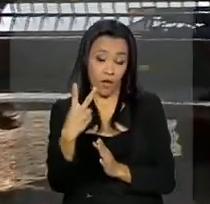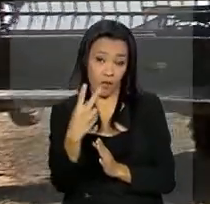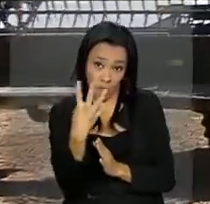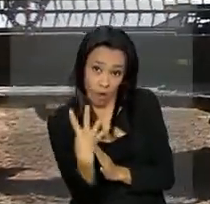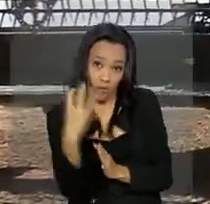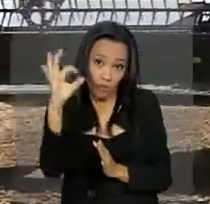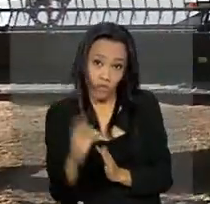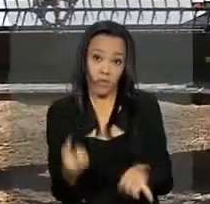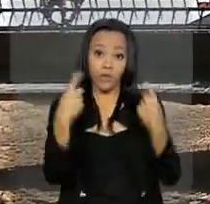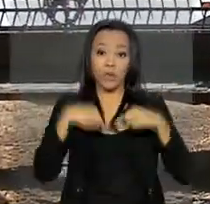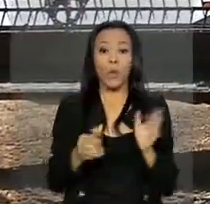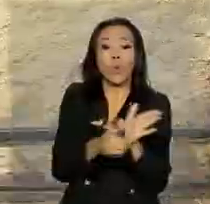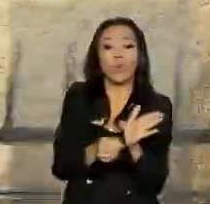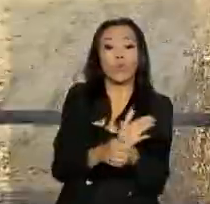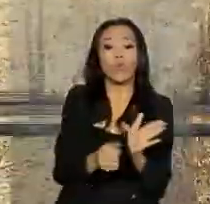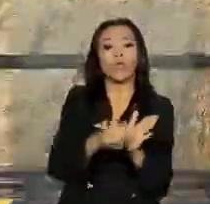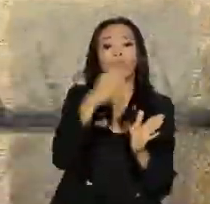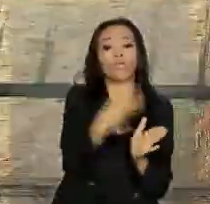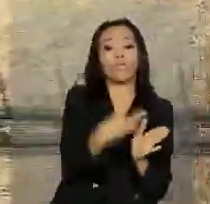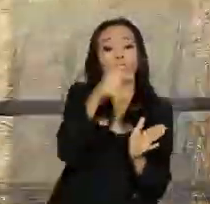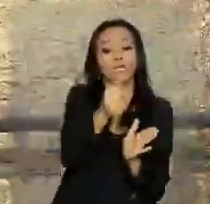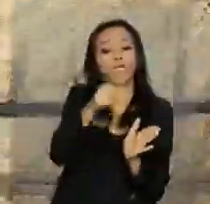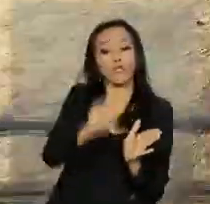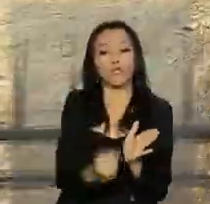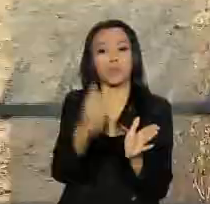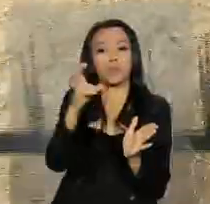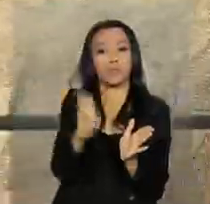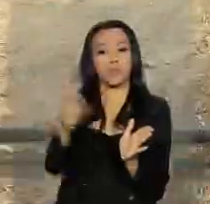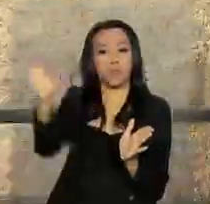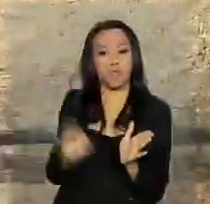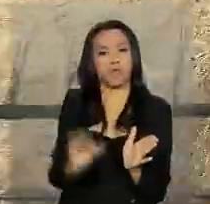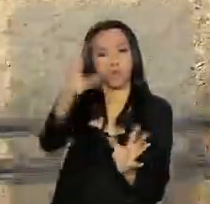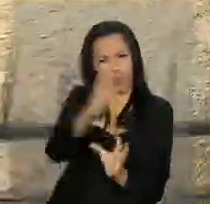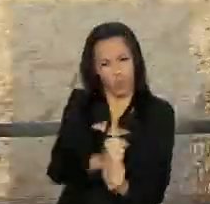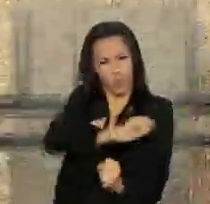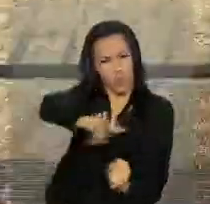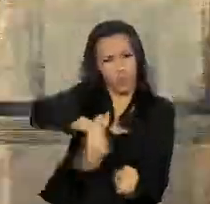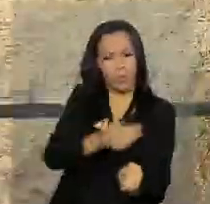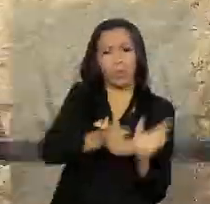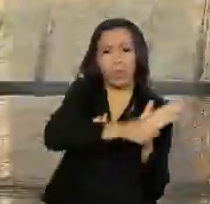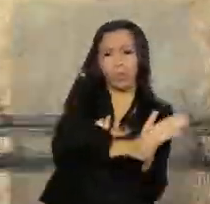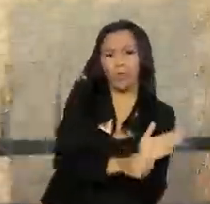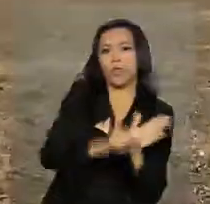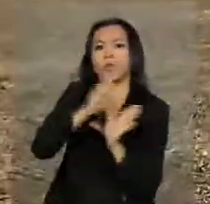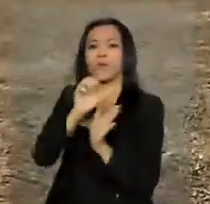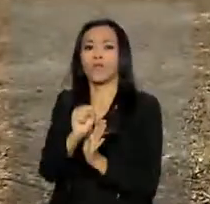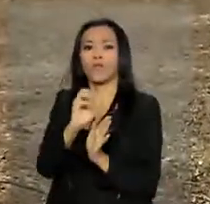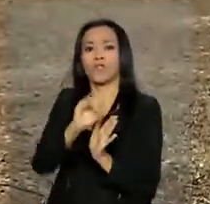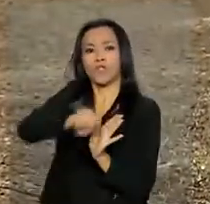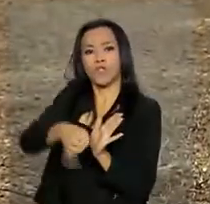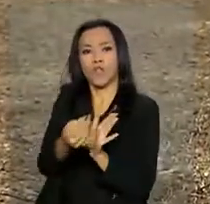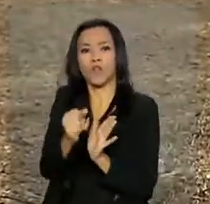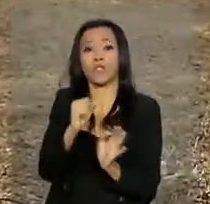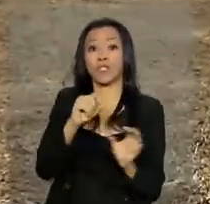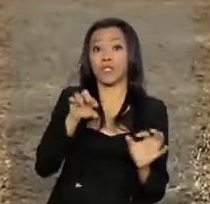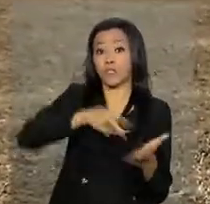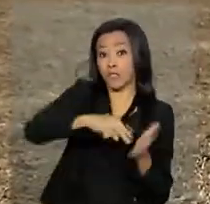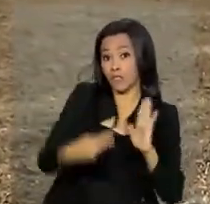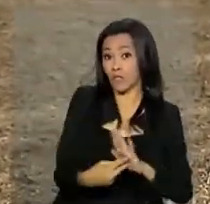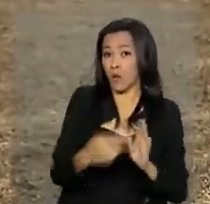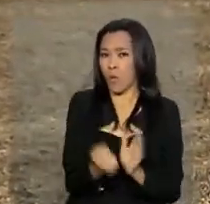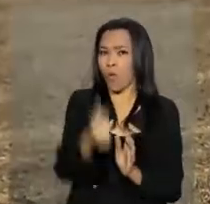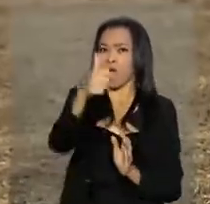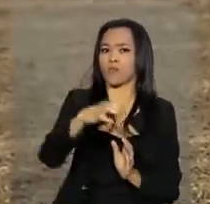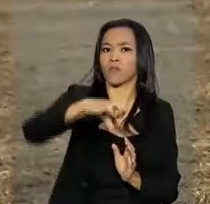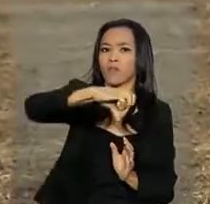crescimento é de 37,5 por cento no total de milho e soja que representam quase 90%